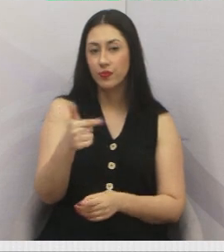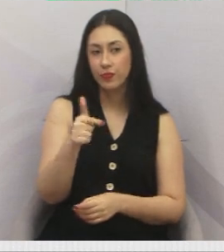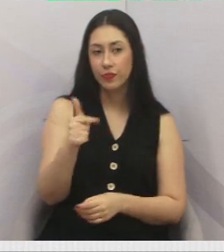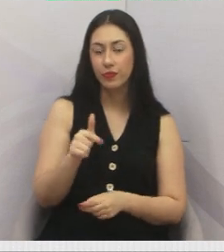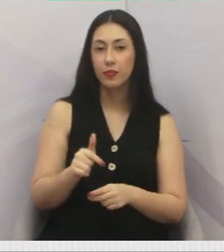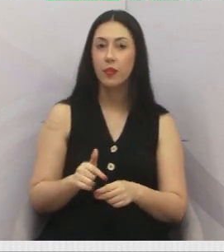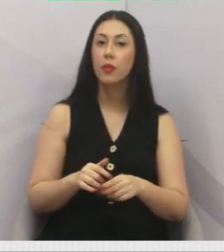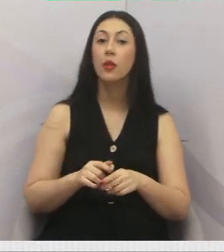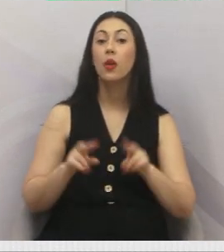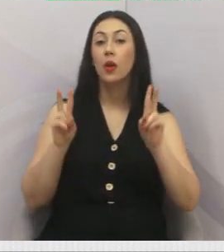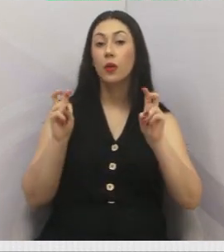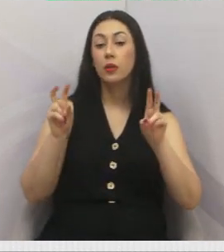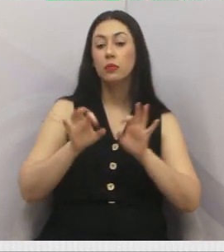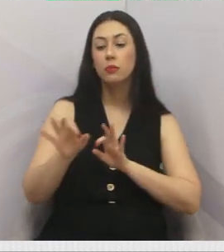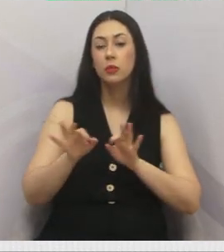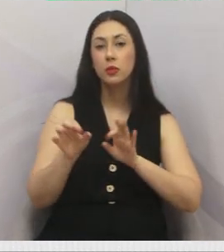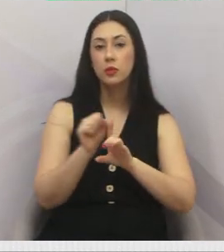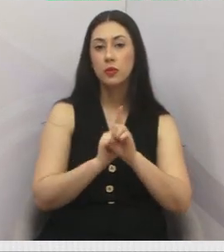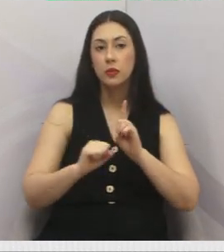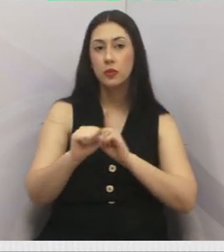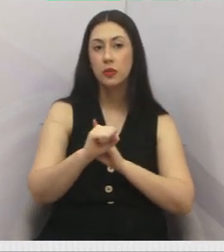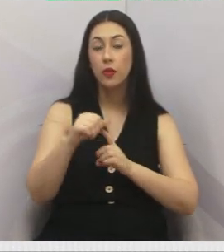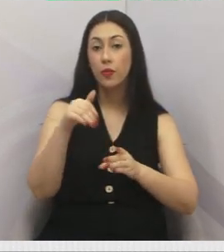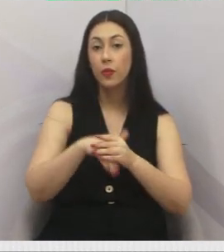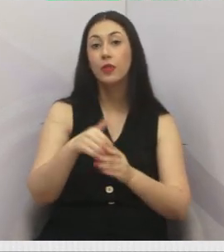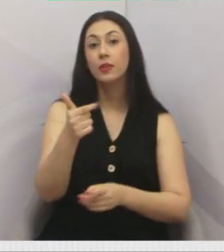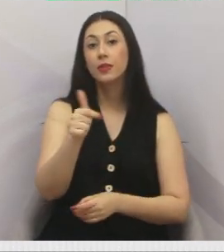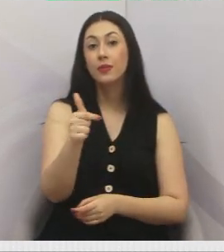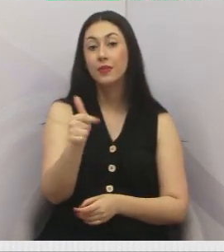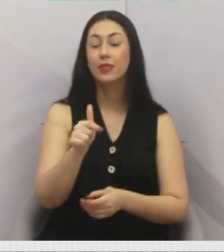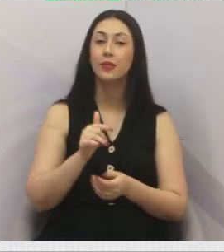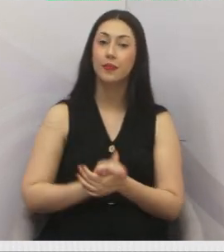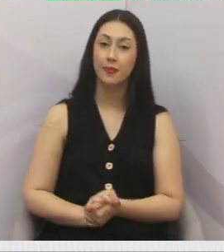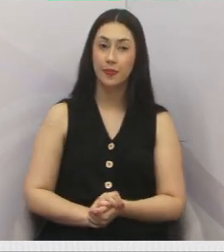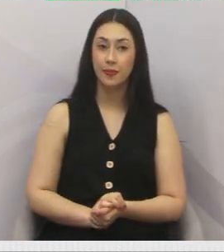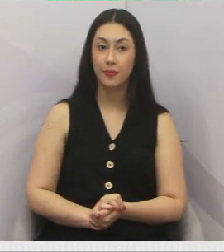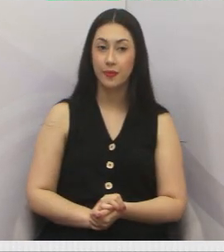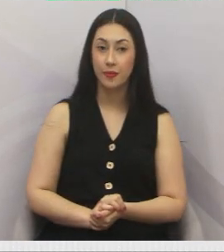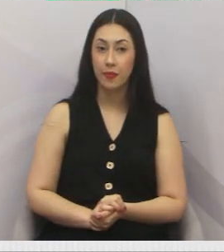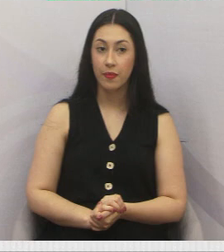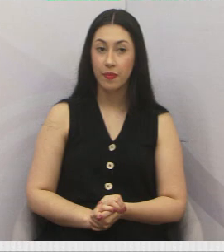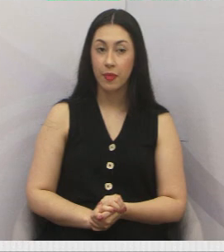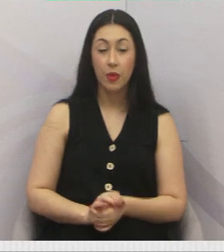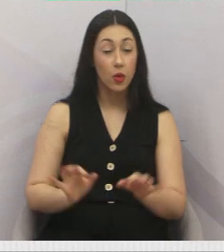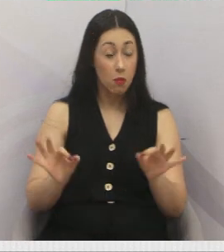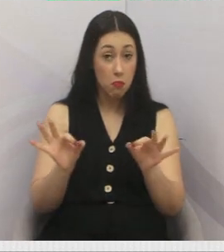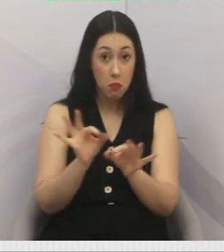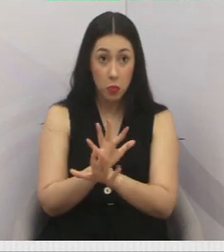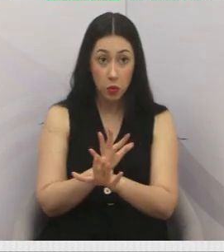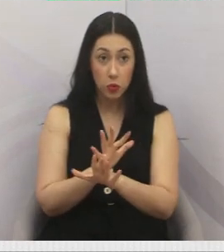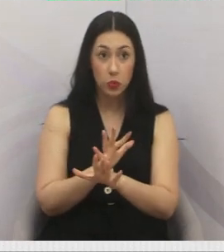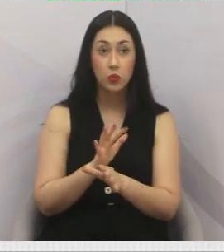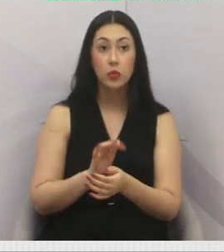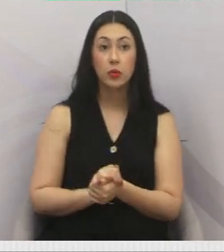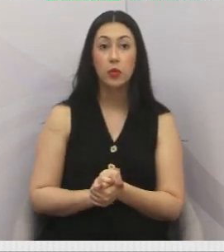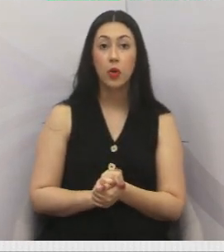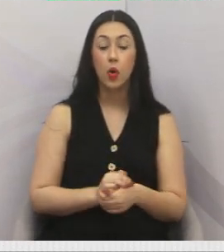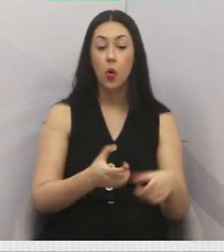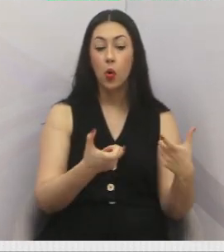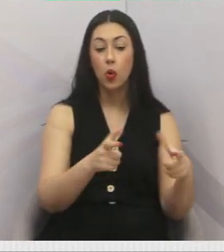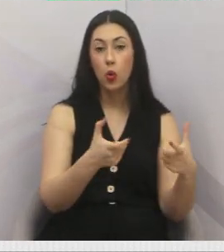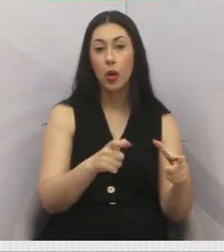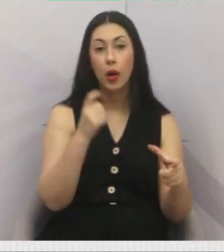Segmento Organização da Sociedade Civil, voto em branco. Finalizados assim, os votos da urna do Parque Meia